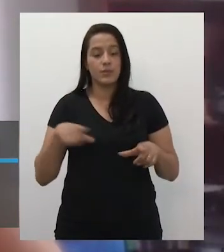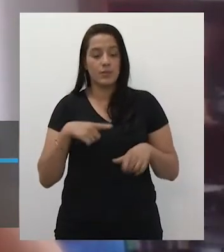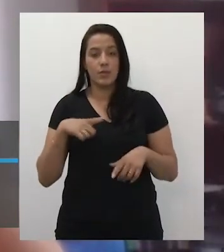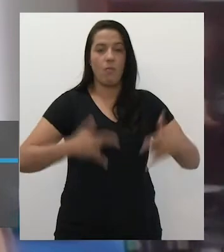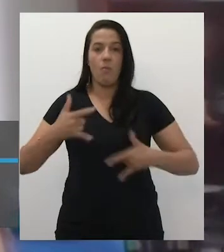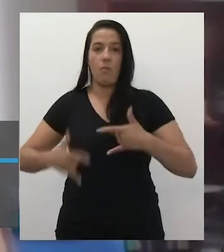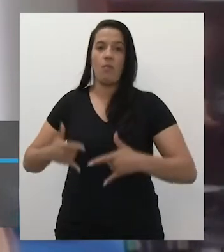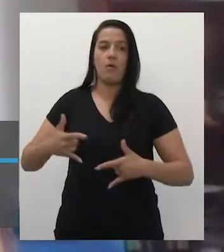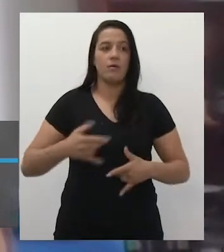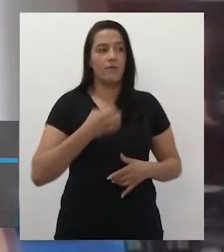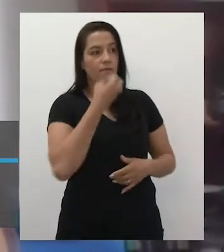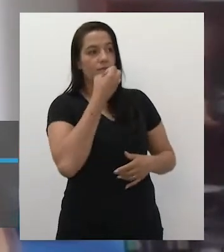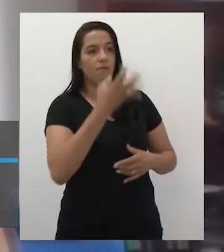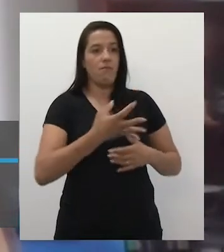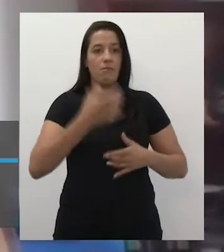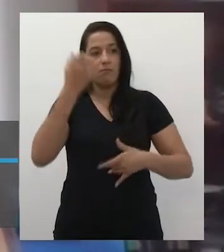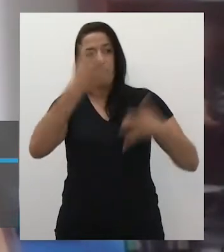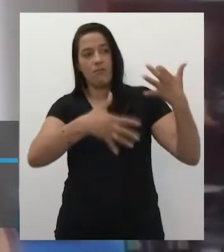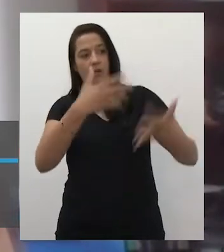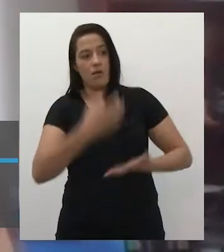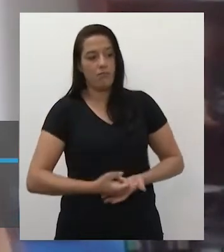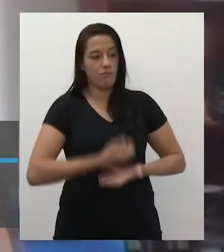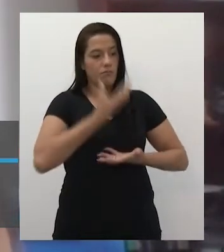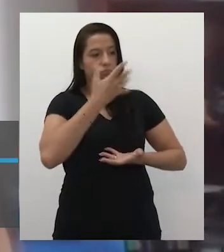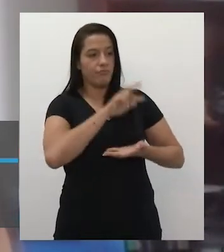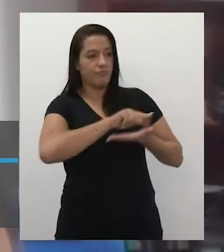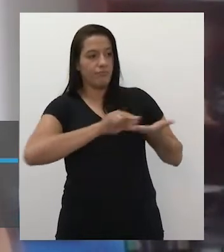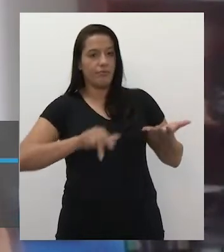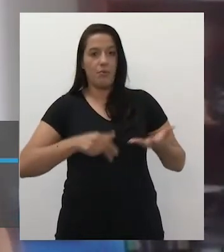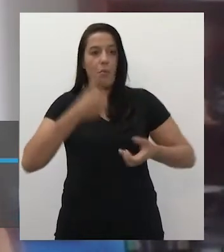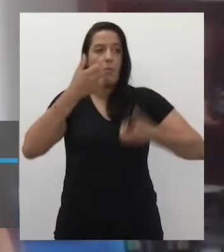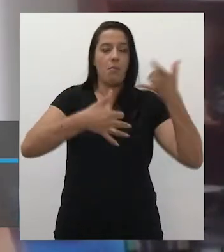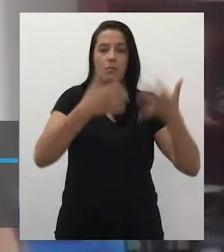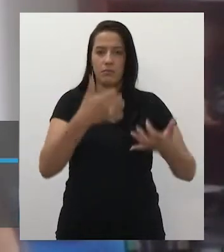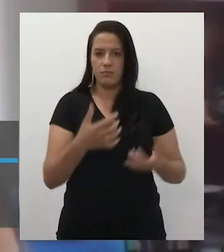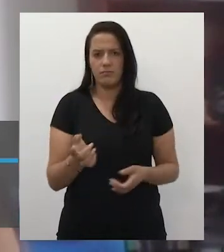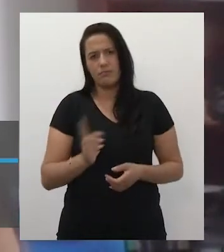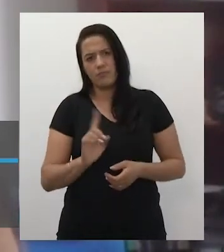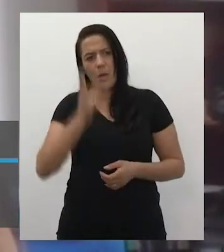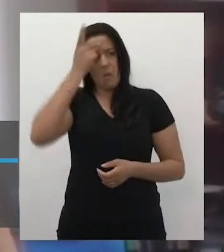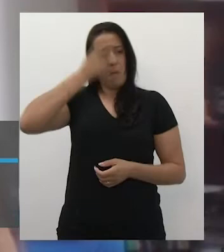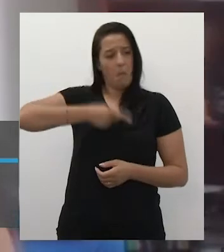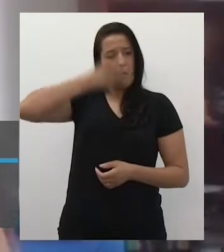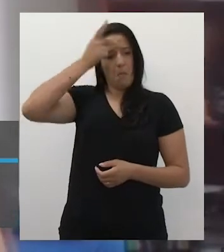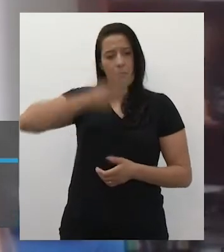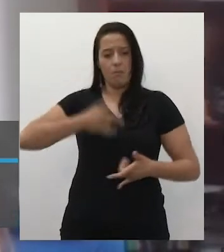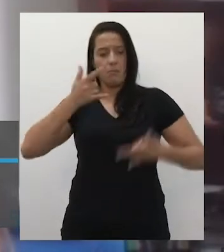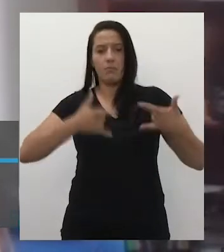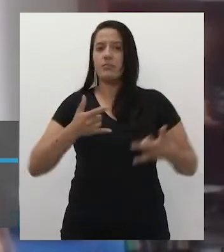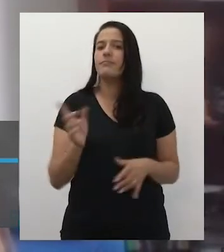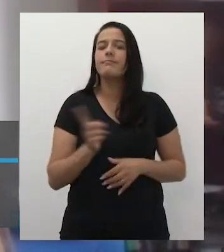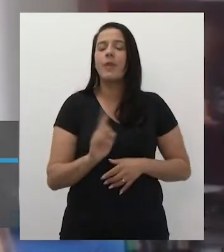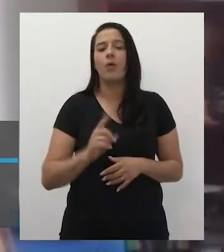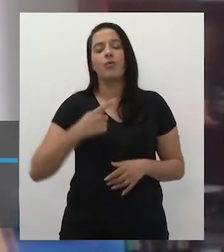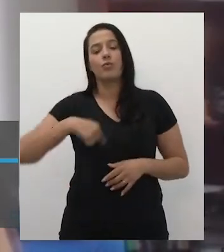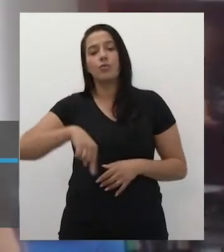também trouxe na fala dela, que foi muito bacana, é a importância das pessoas na nossa rotina, né?